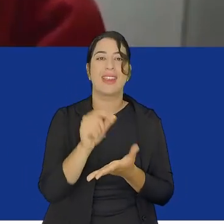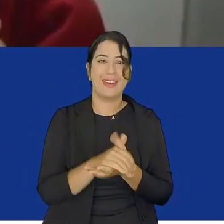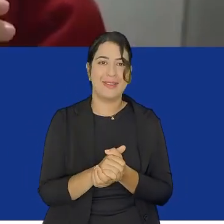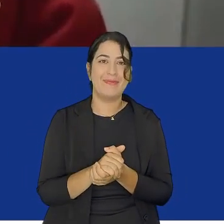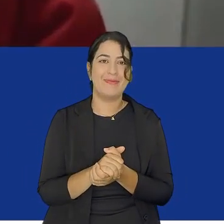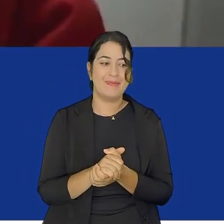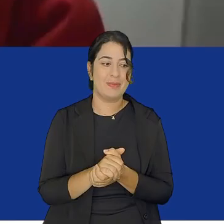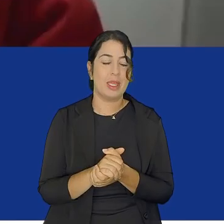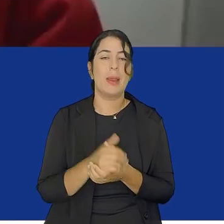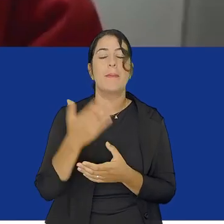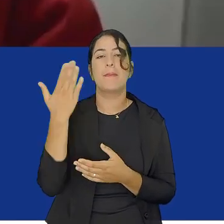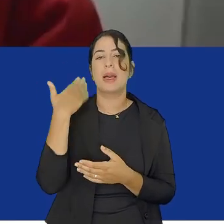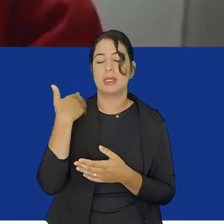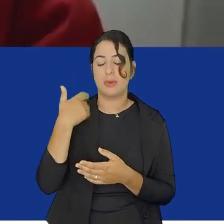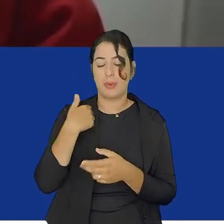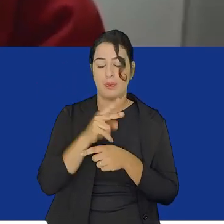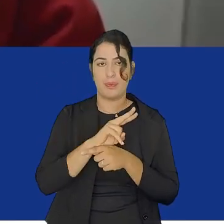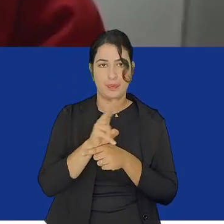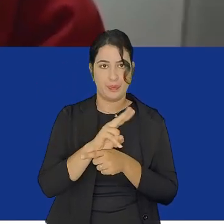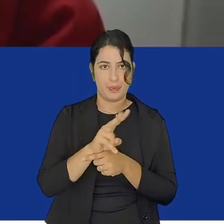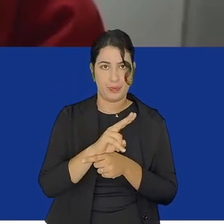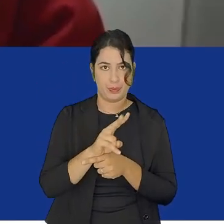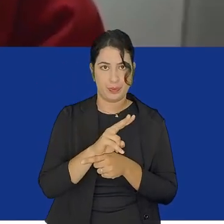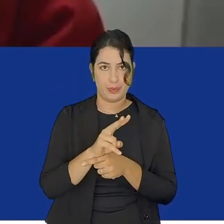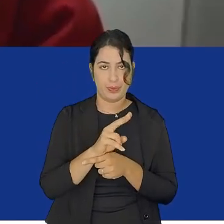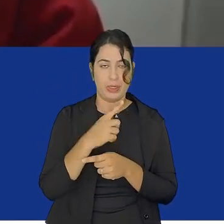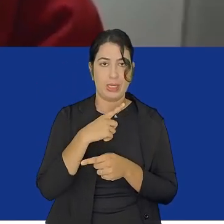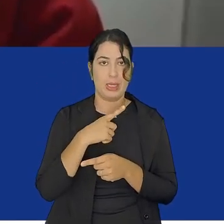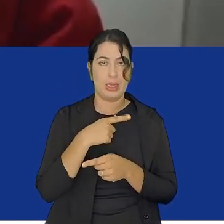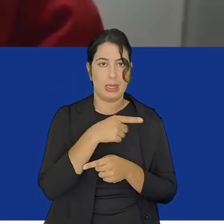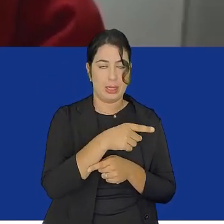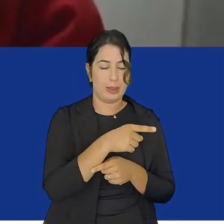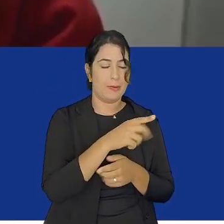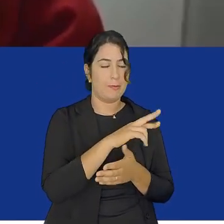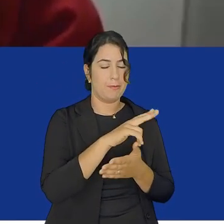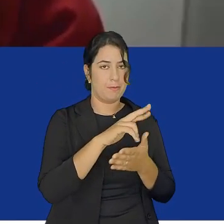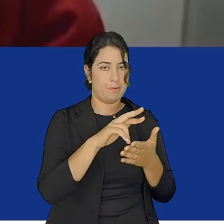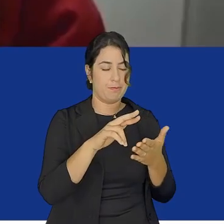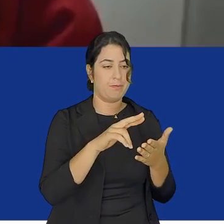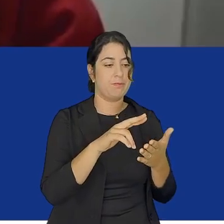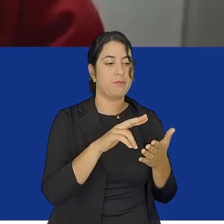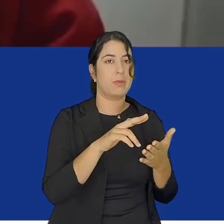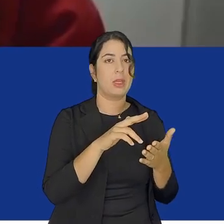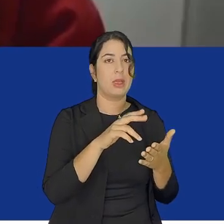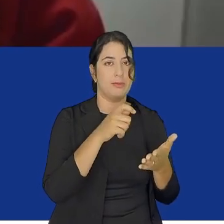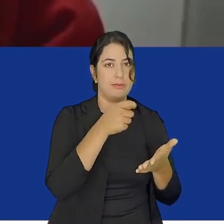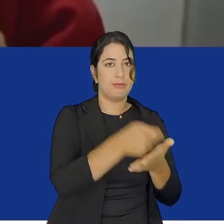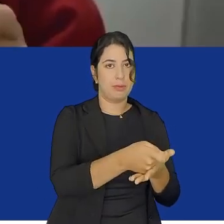muitos anos supervisora de expedição de uma vara de execuções fiscais, mas eu sempre